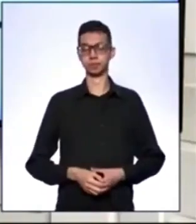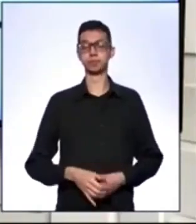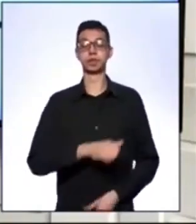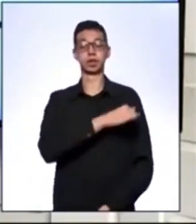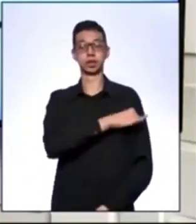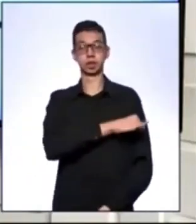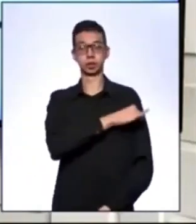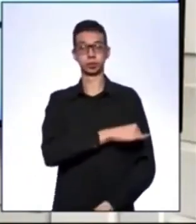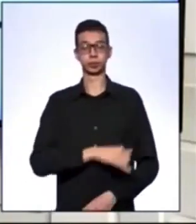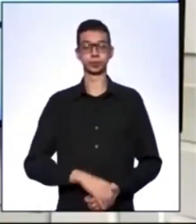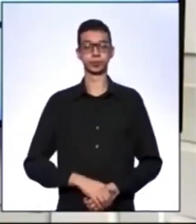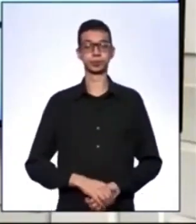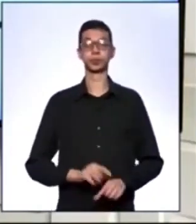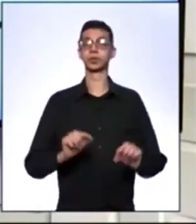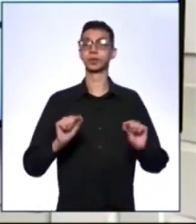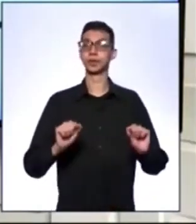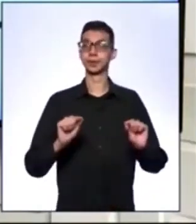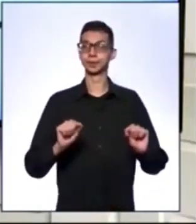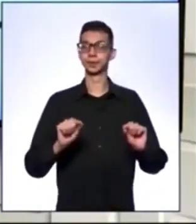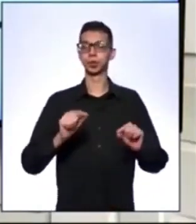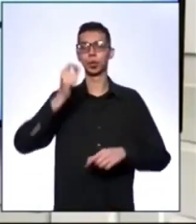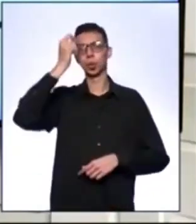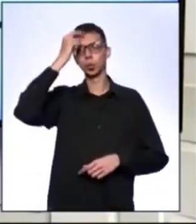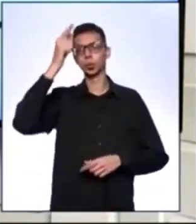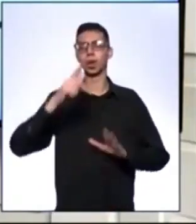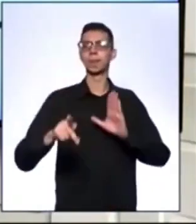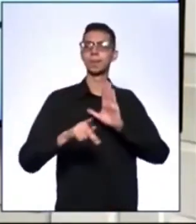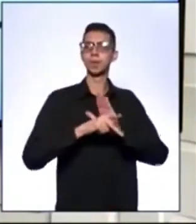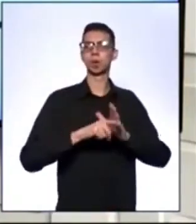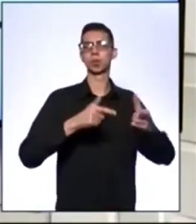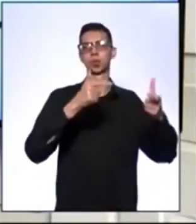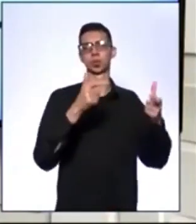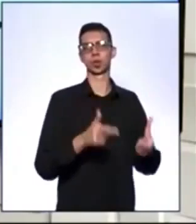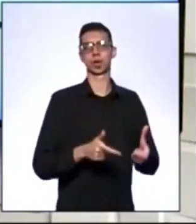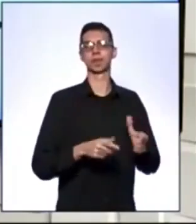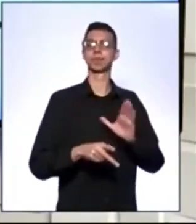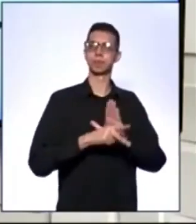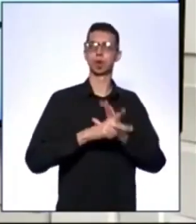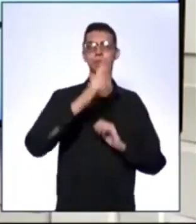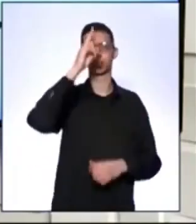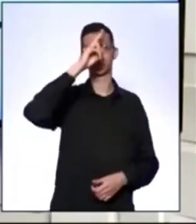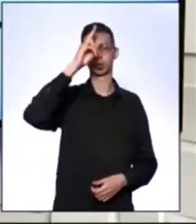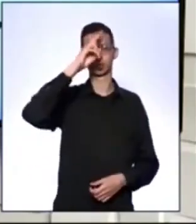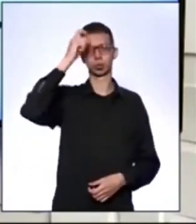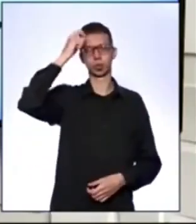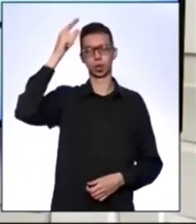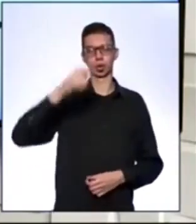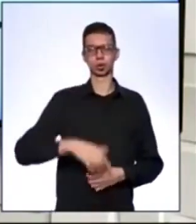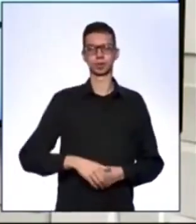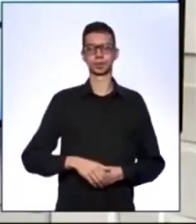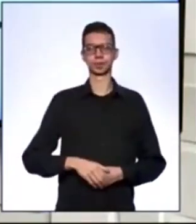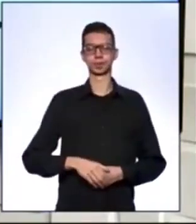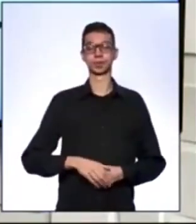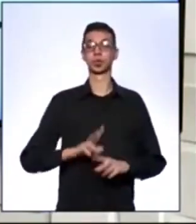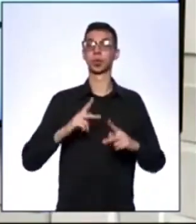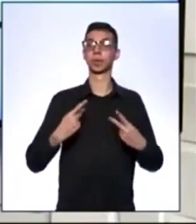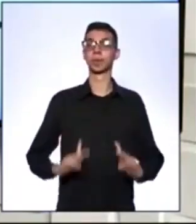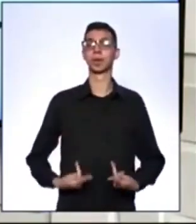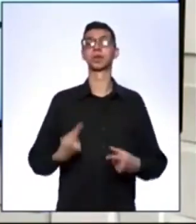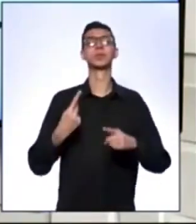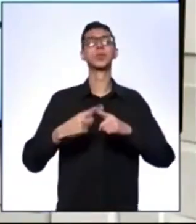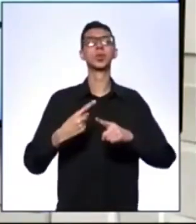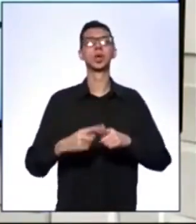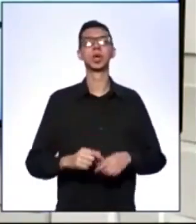Janeiro, patrimônio cultural da humanidade. Por quê? Porque lá tem um monte de manifestação